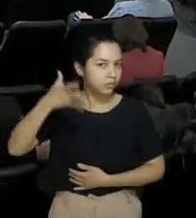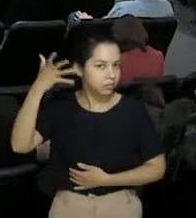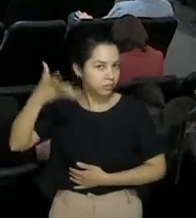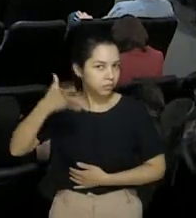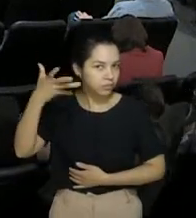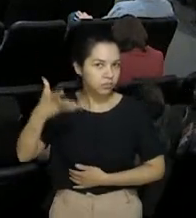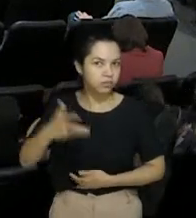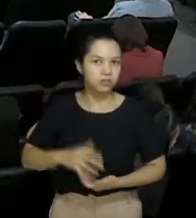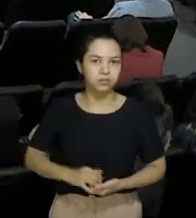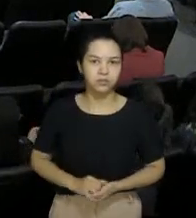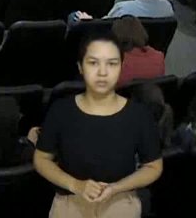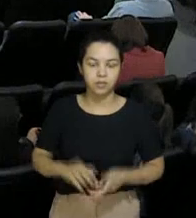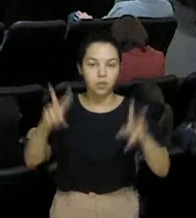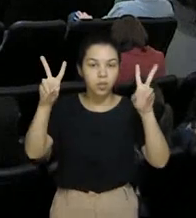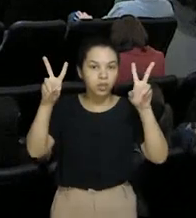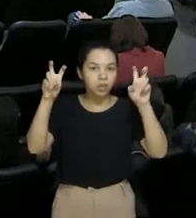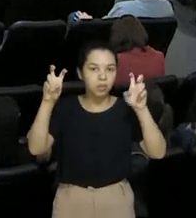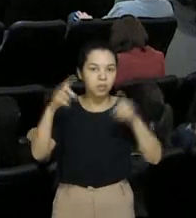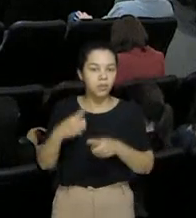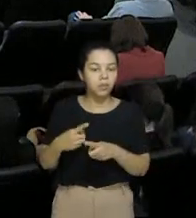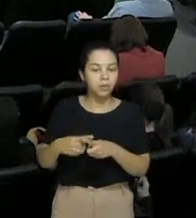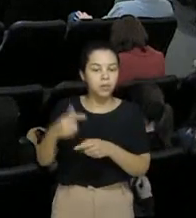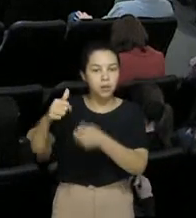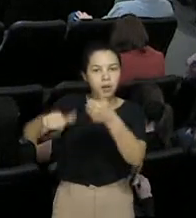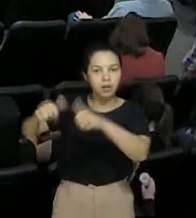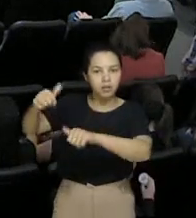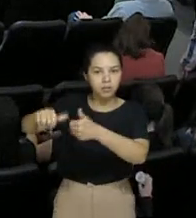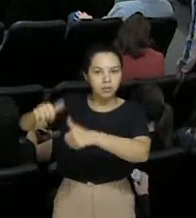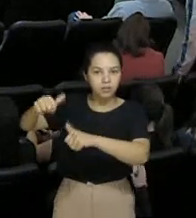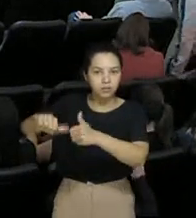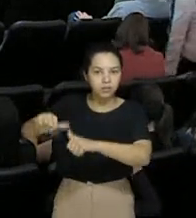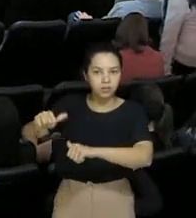com o tema Por que avaliar?